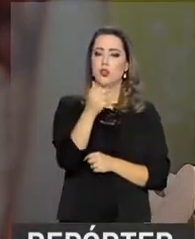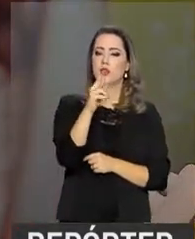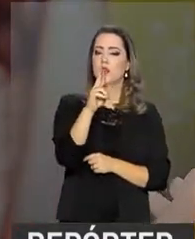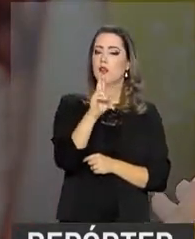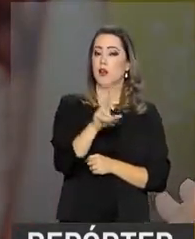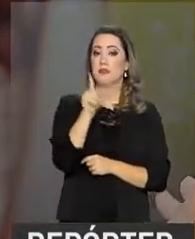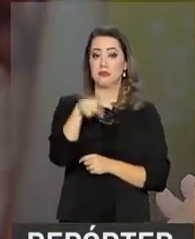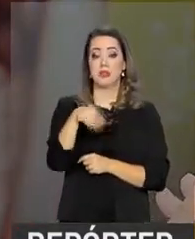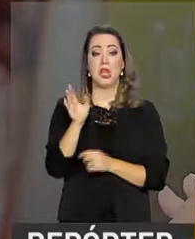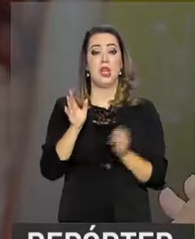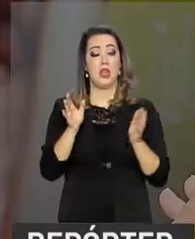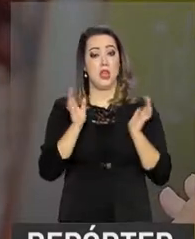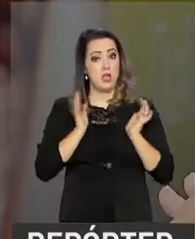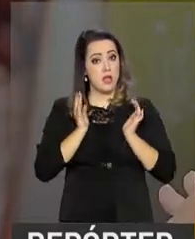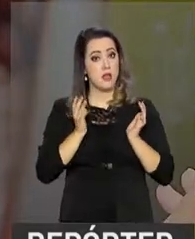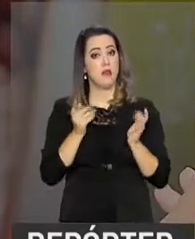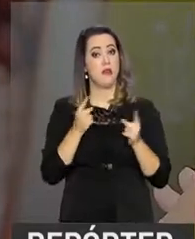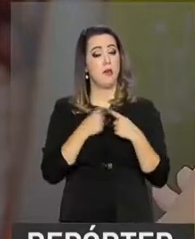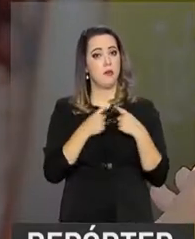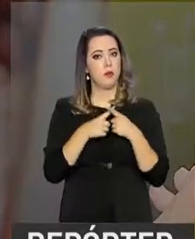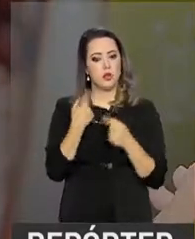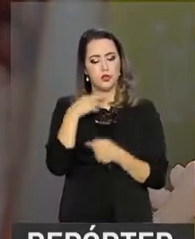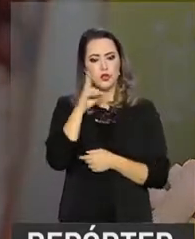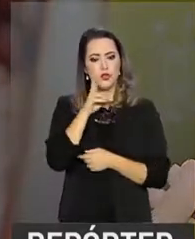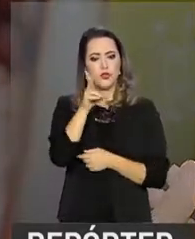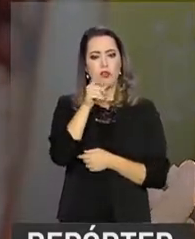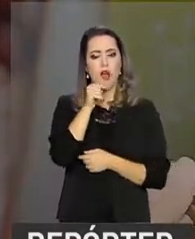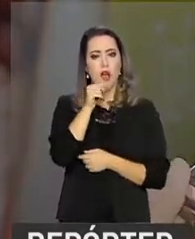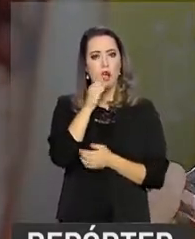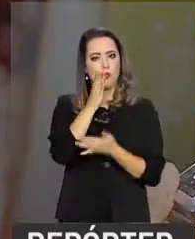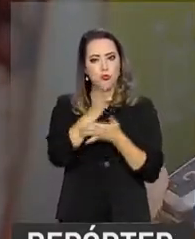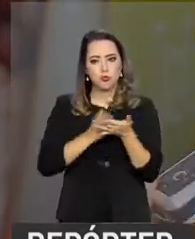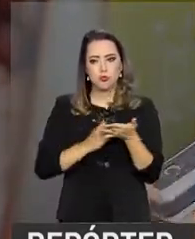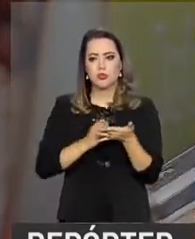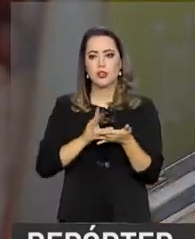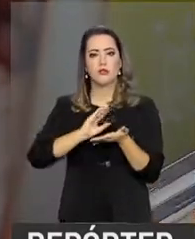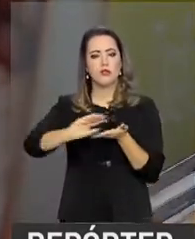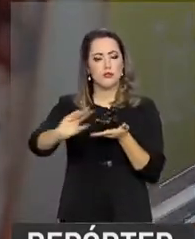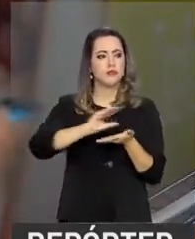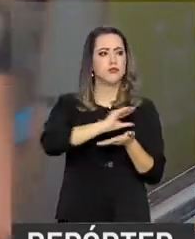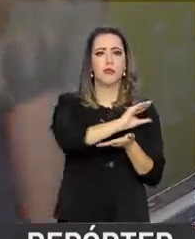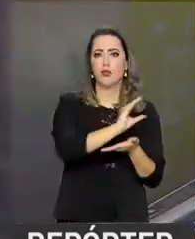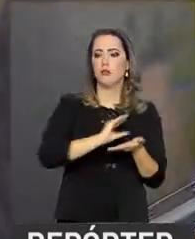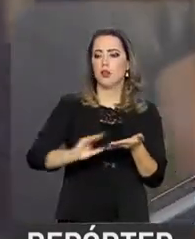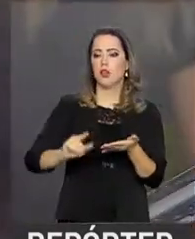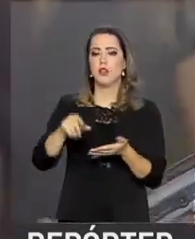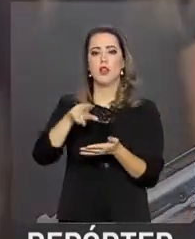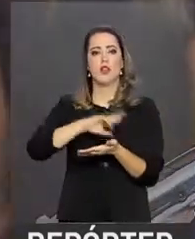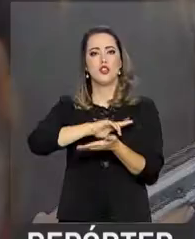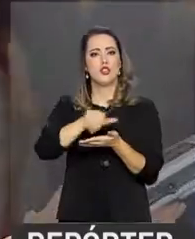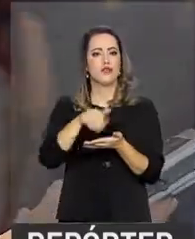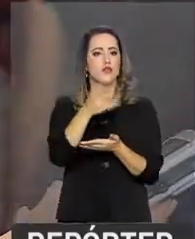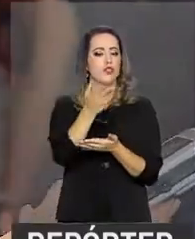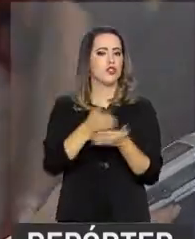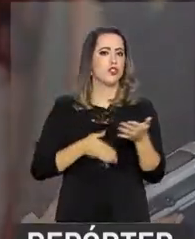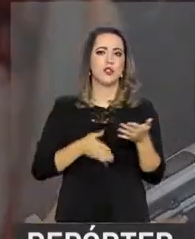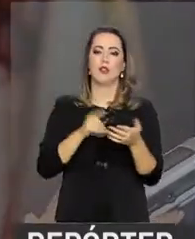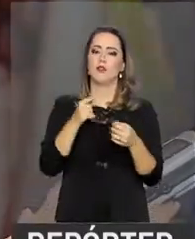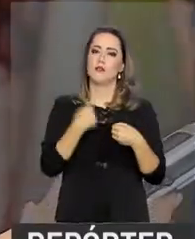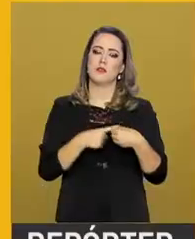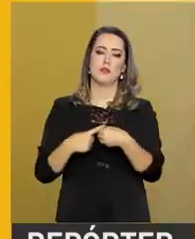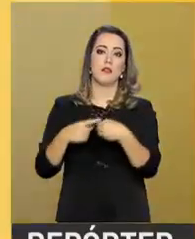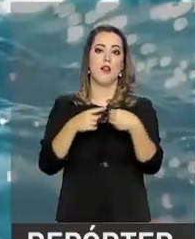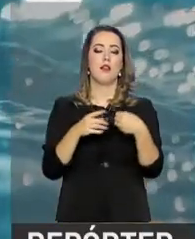em que a gente vê água sendo compartilhada por exemplo por duas cidades por duas unidades da federação ou por dois